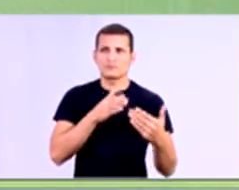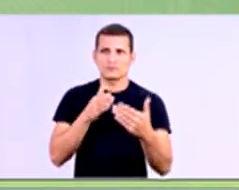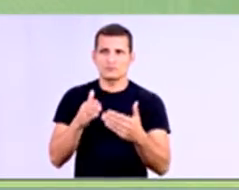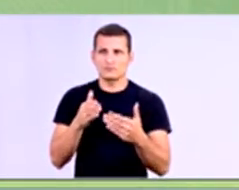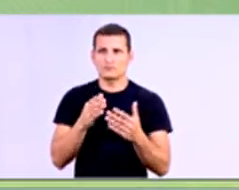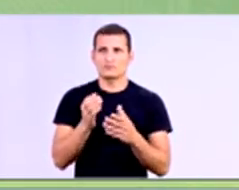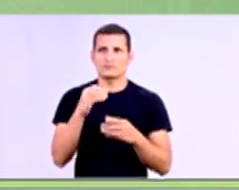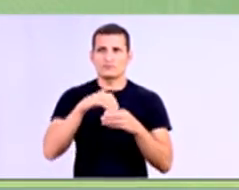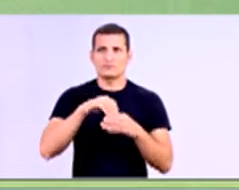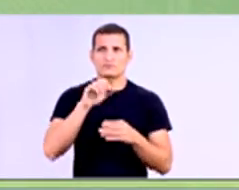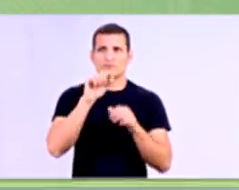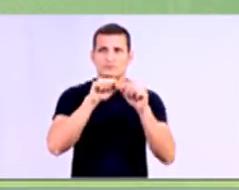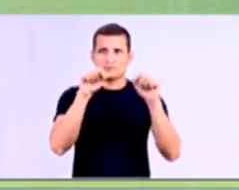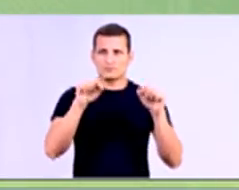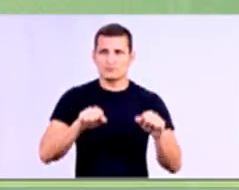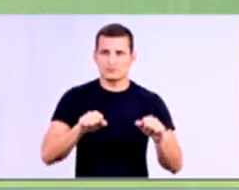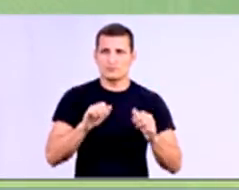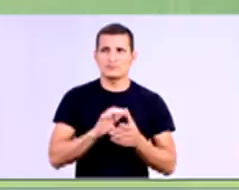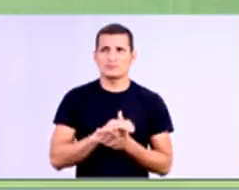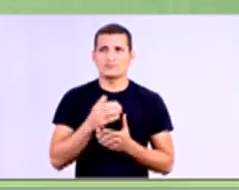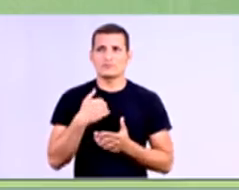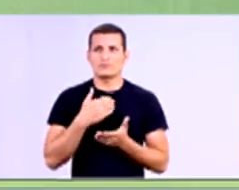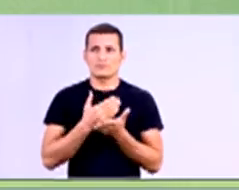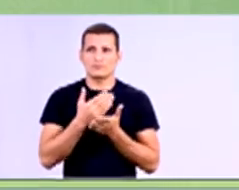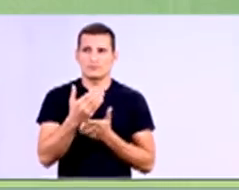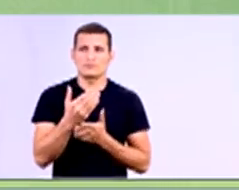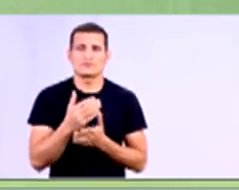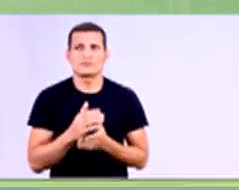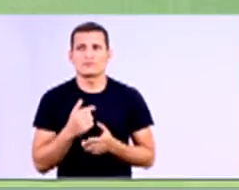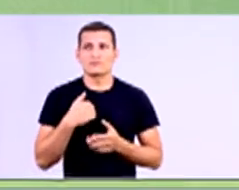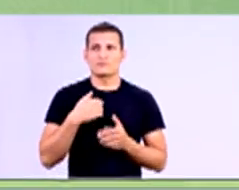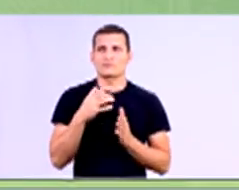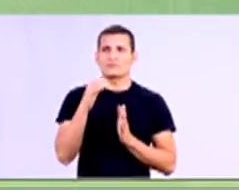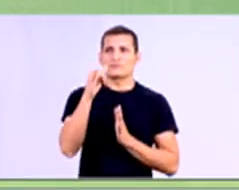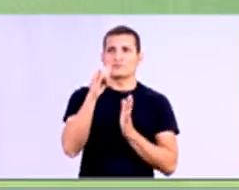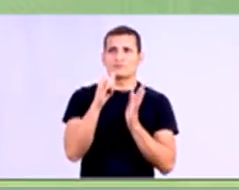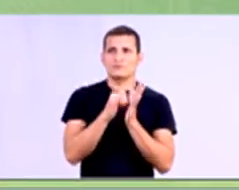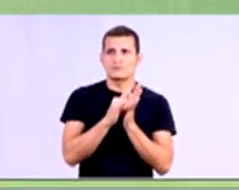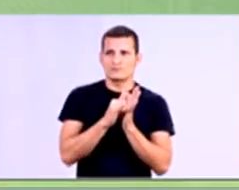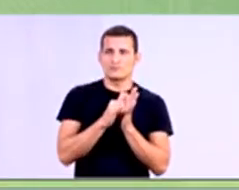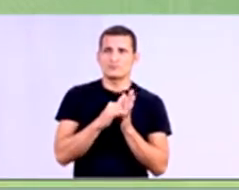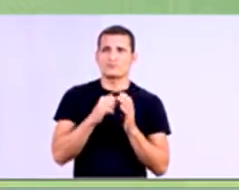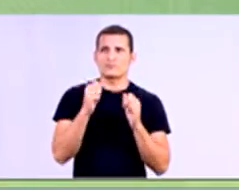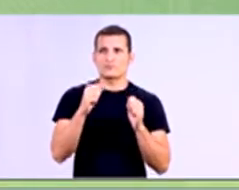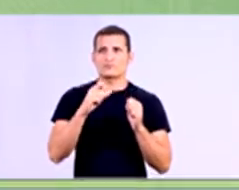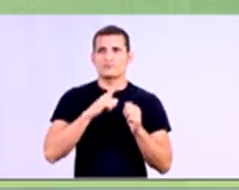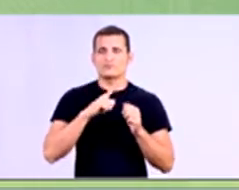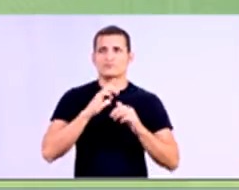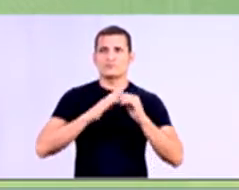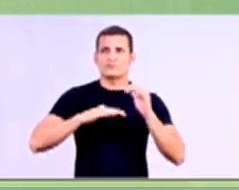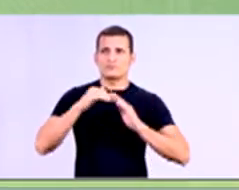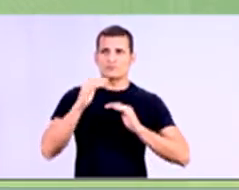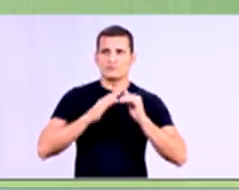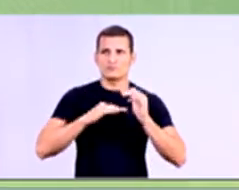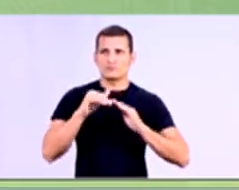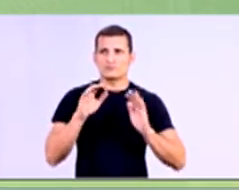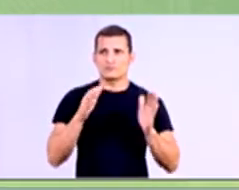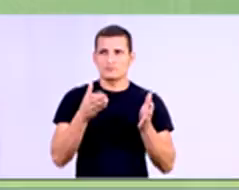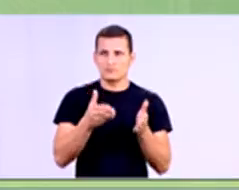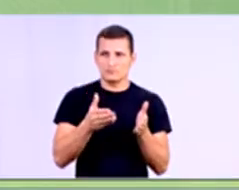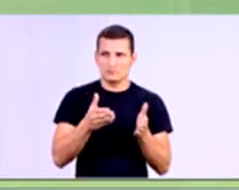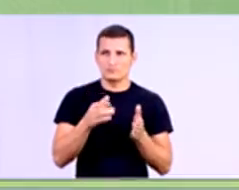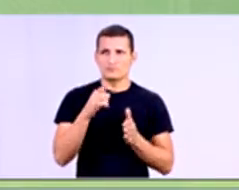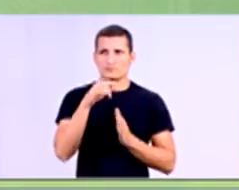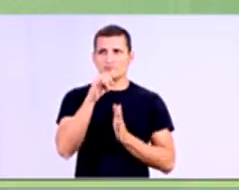implantação do sistema? A partir do momento que eu passo para a instalação, onde eu posso ter lá um profissional específico, geralmente